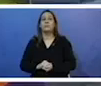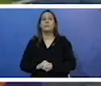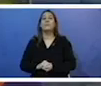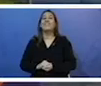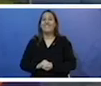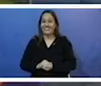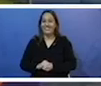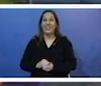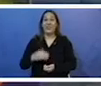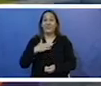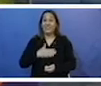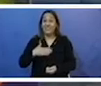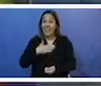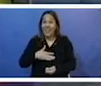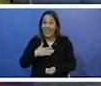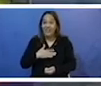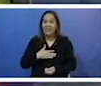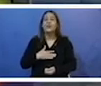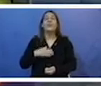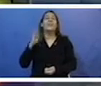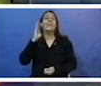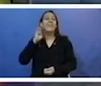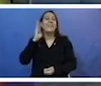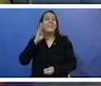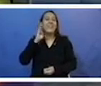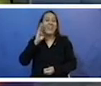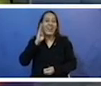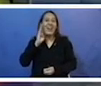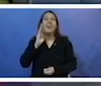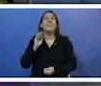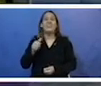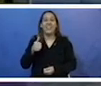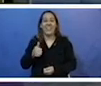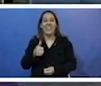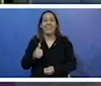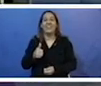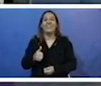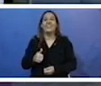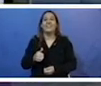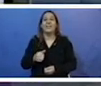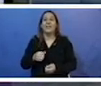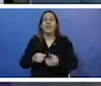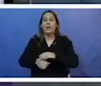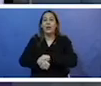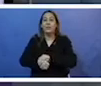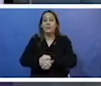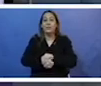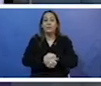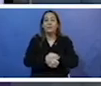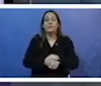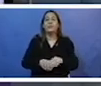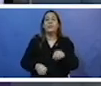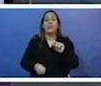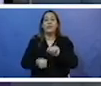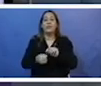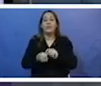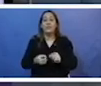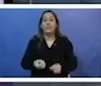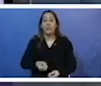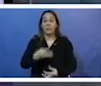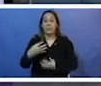E aí, gostaram? Bem legal aquele jabuti, não é? Ele fez uma poesia de cordel